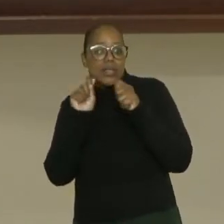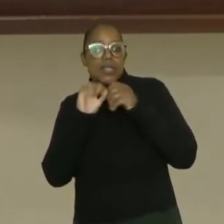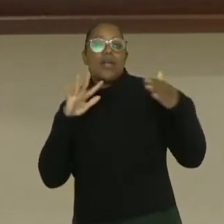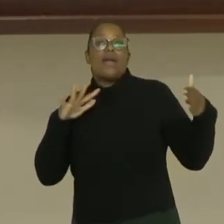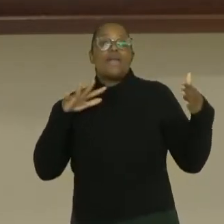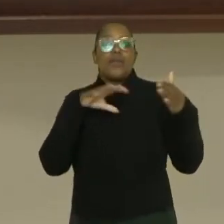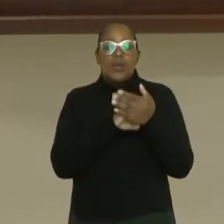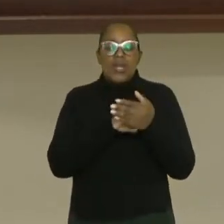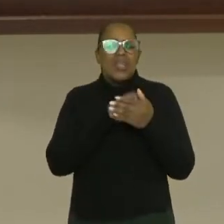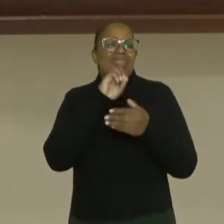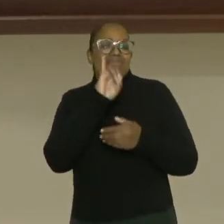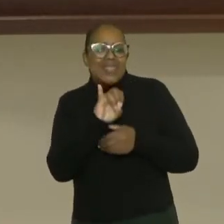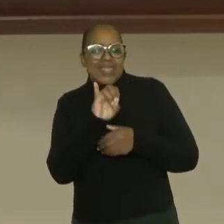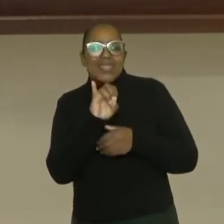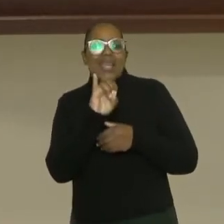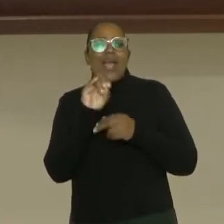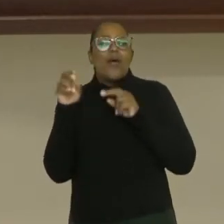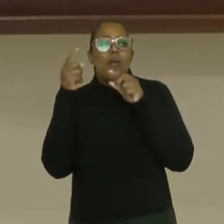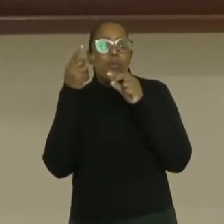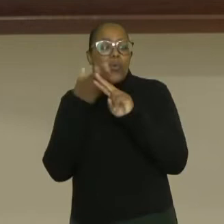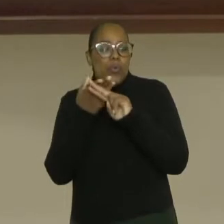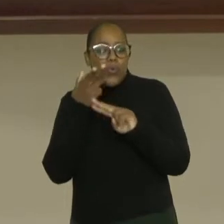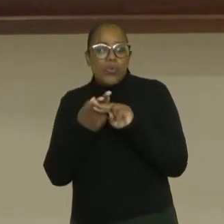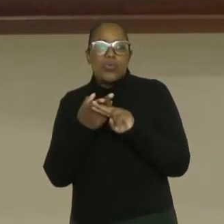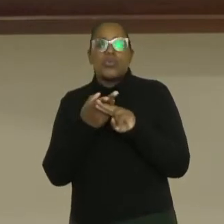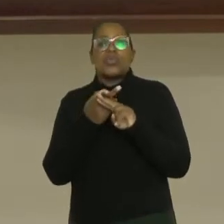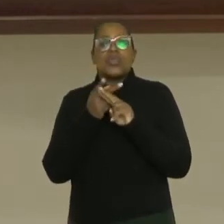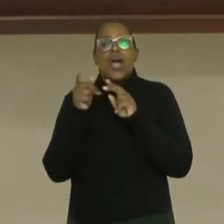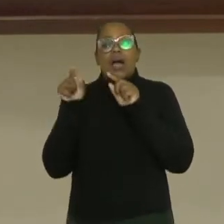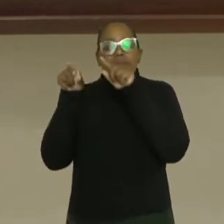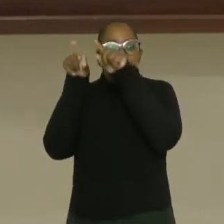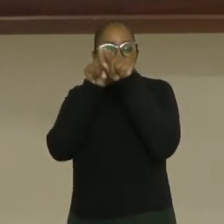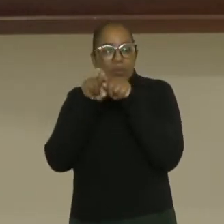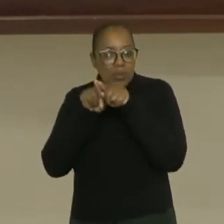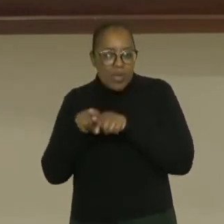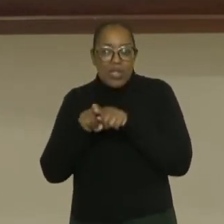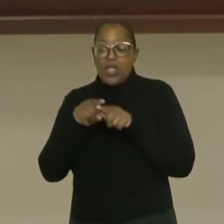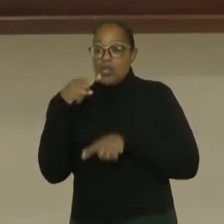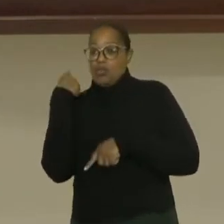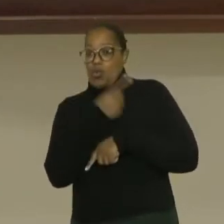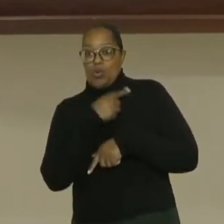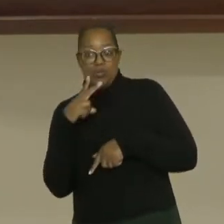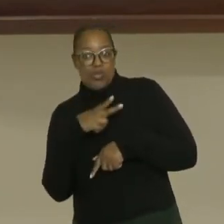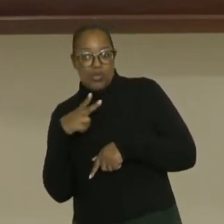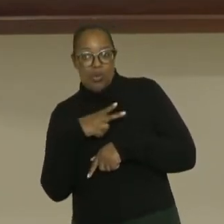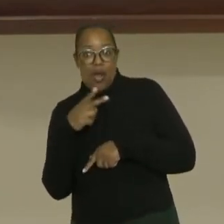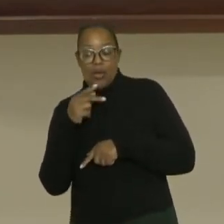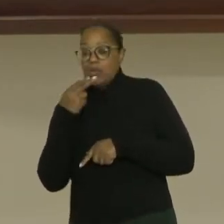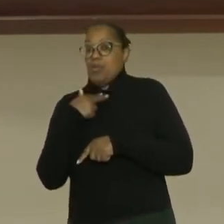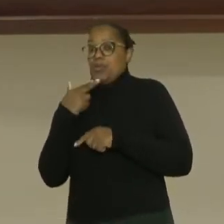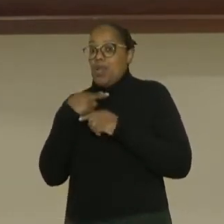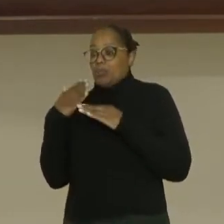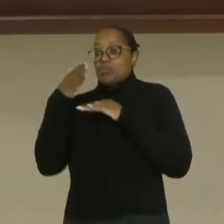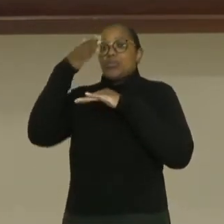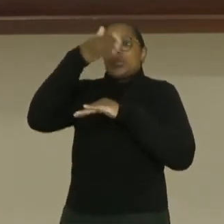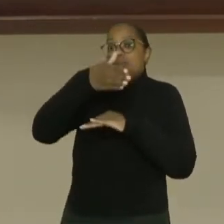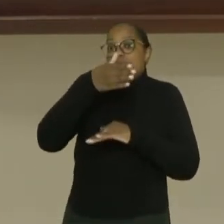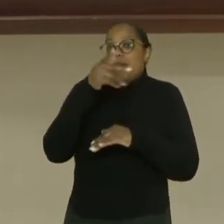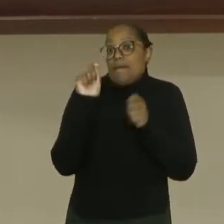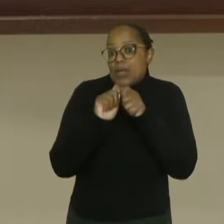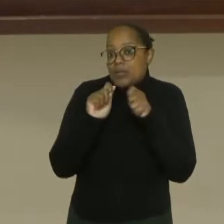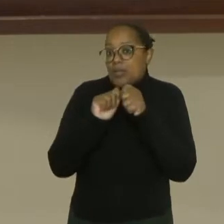não podemos mais resolver as coisas com a nossa própria força, com a violência, mas o Estado vai deter o monopólio. Ele